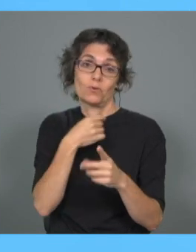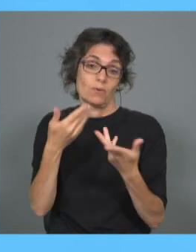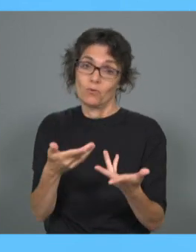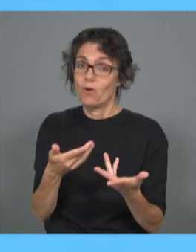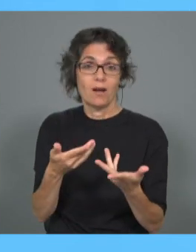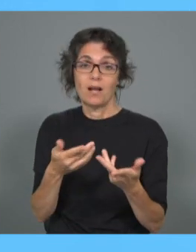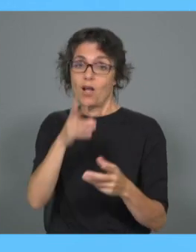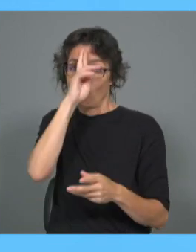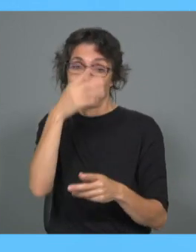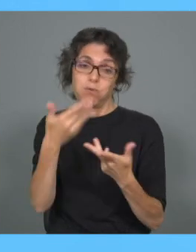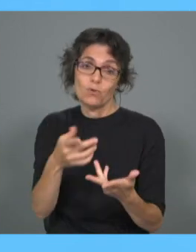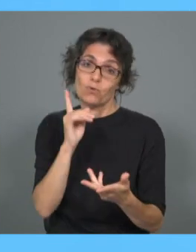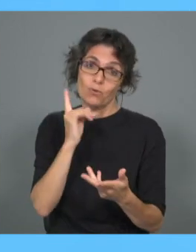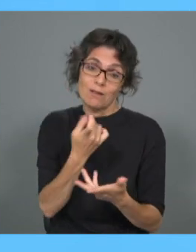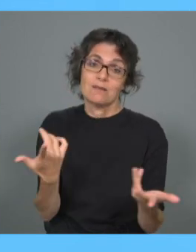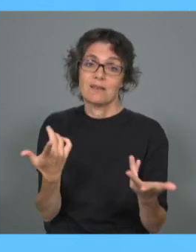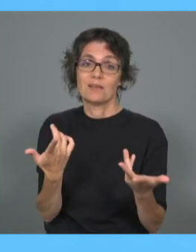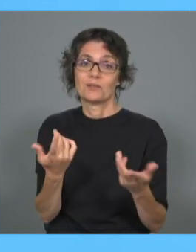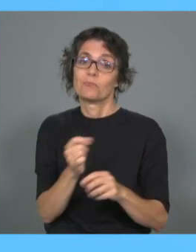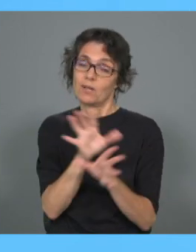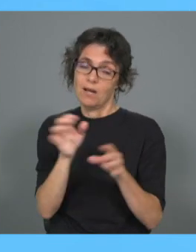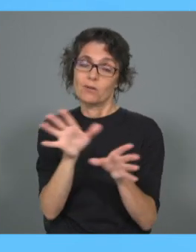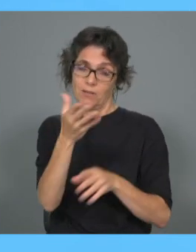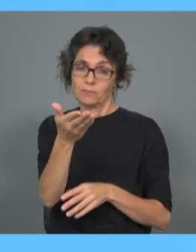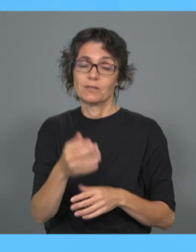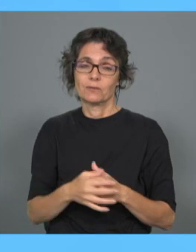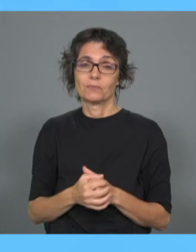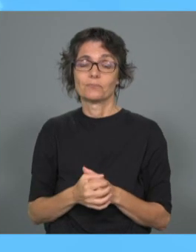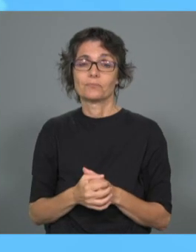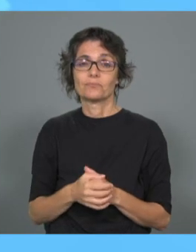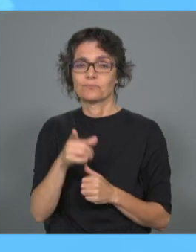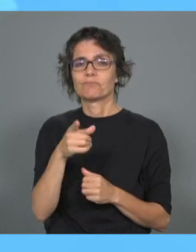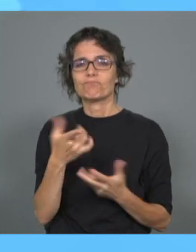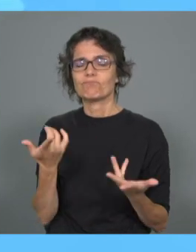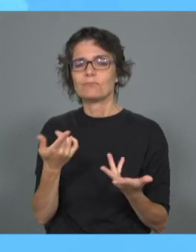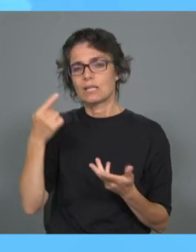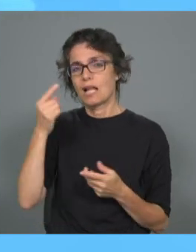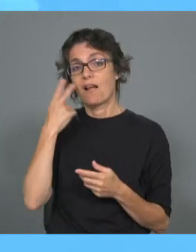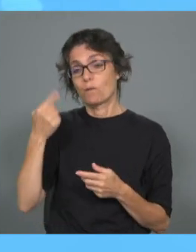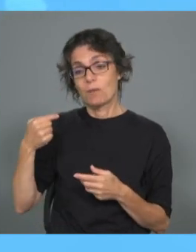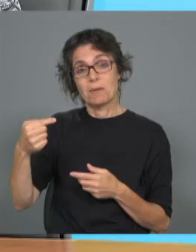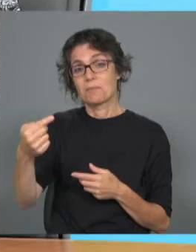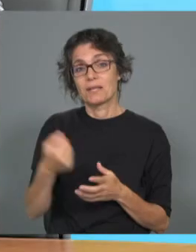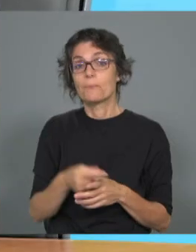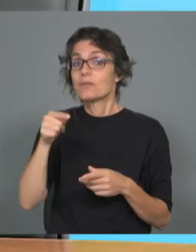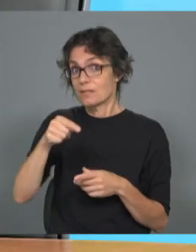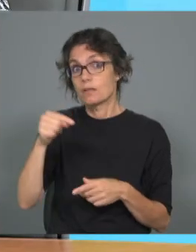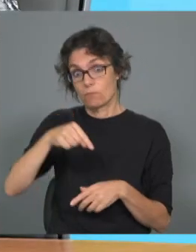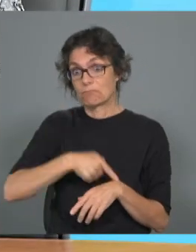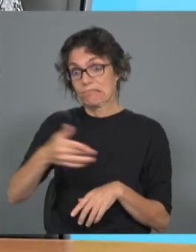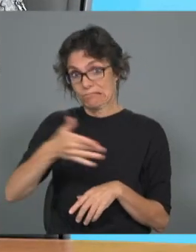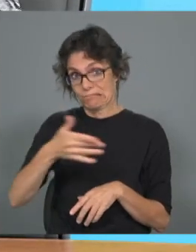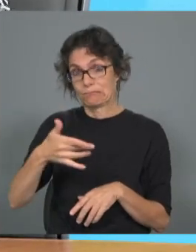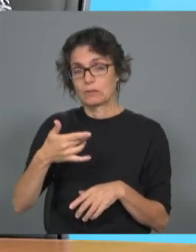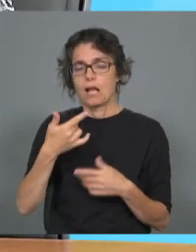entrega, sem medida, e isso tem que ser a marca do nosso cotidiano. Claro, num tempo em que é tudo muito apressado e